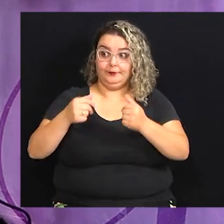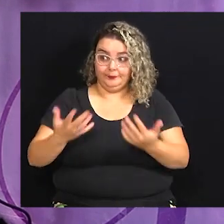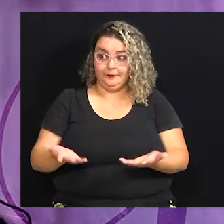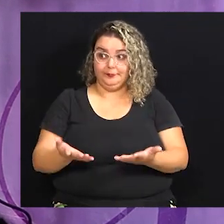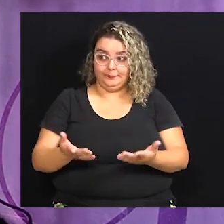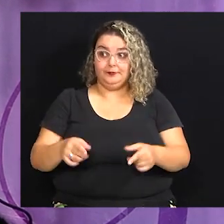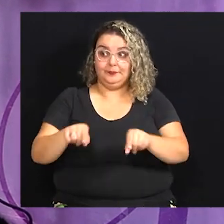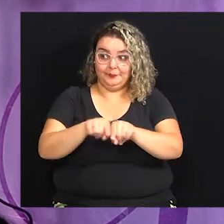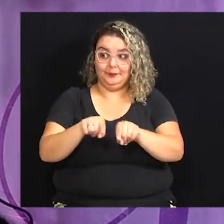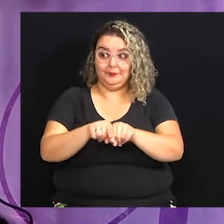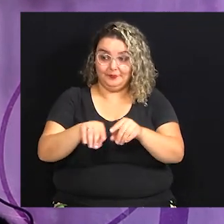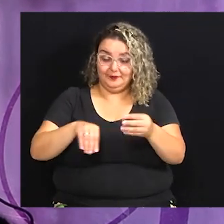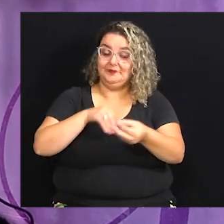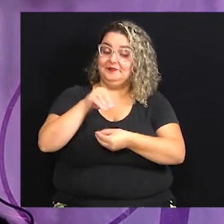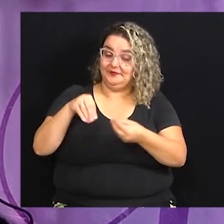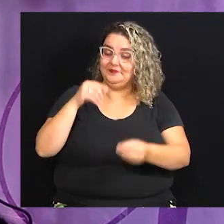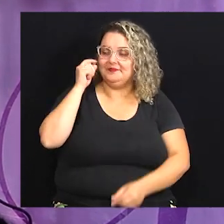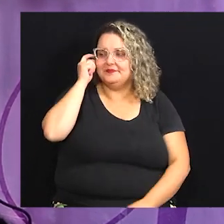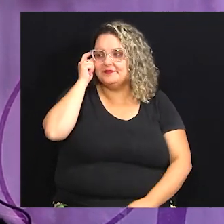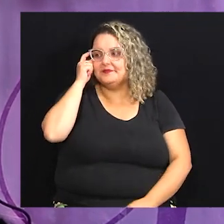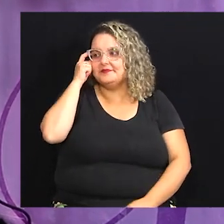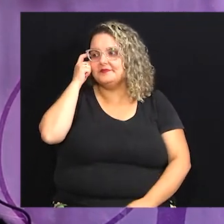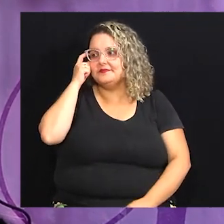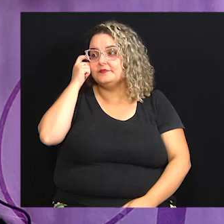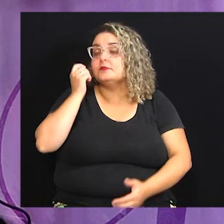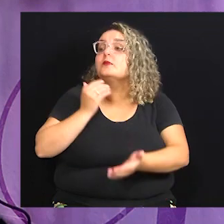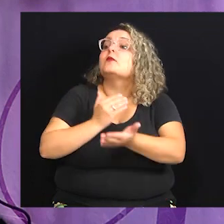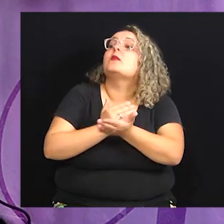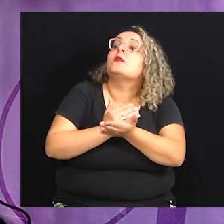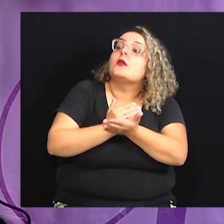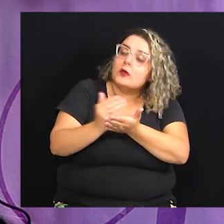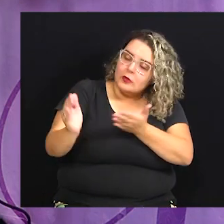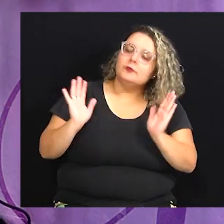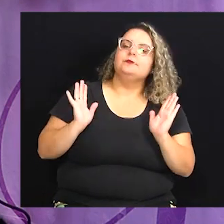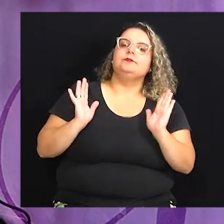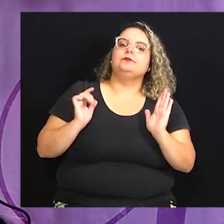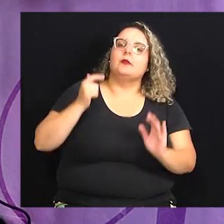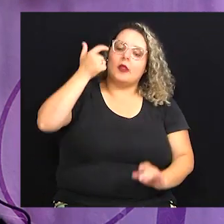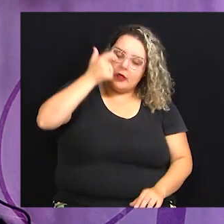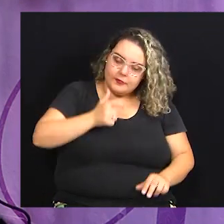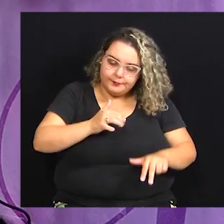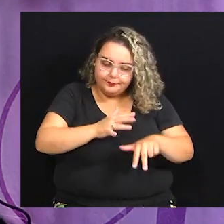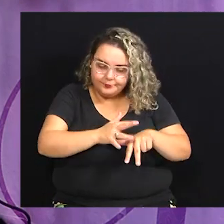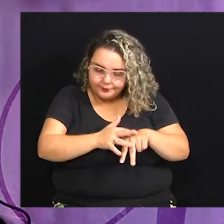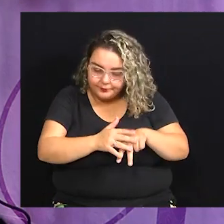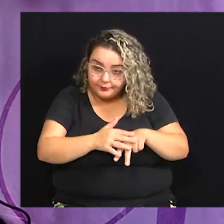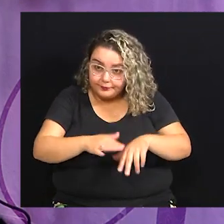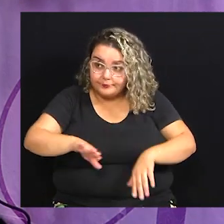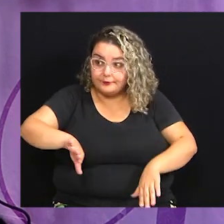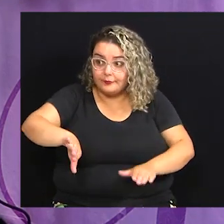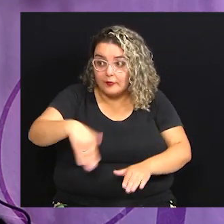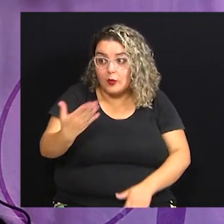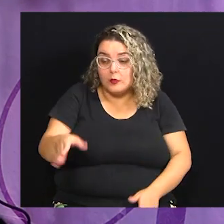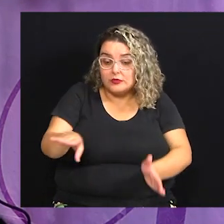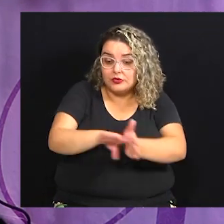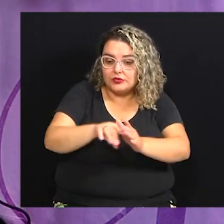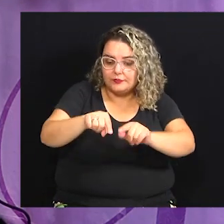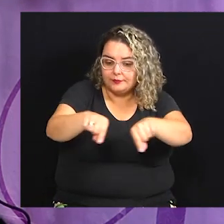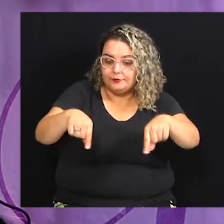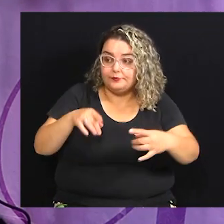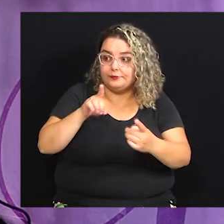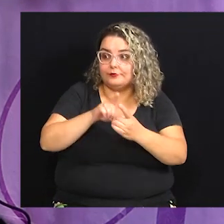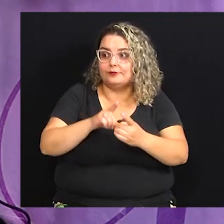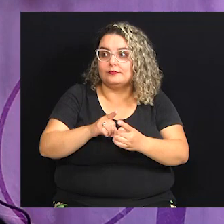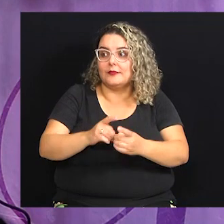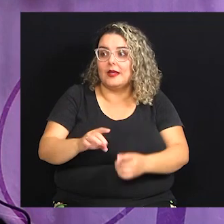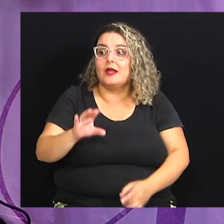né? Tudo isso também está em jogo, né? Vou começar do começo, doutor. Eu sou aquela paciente que, quando chega num consultório, eu gosto